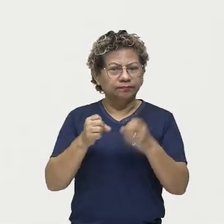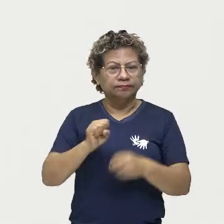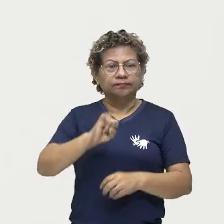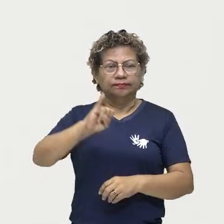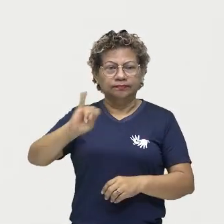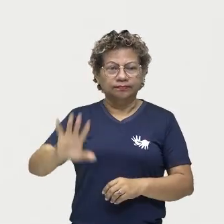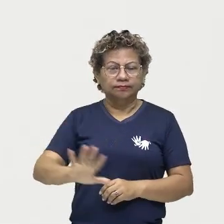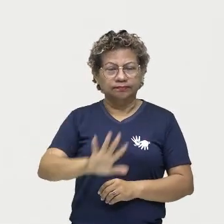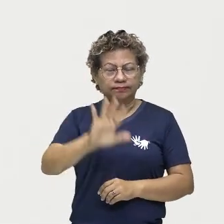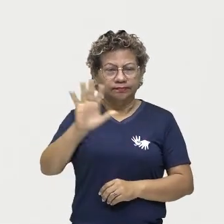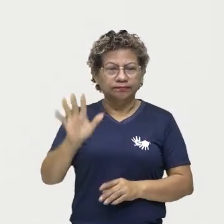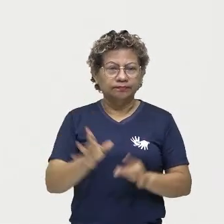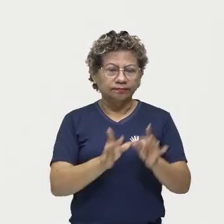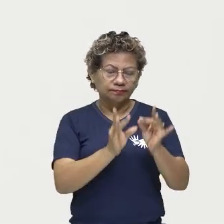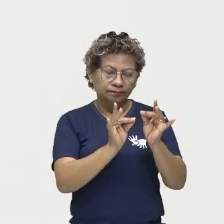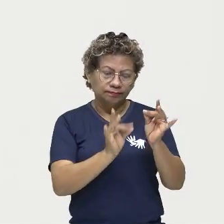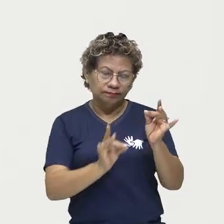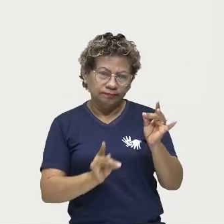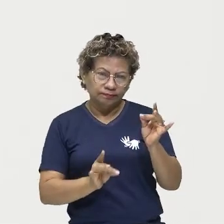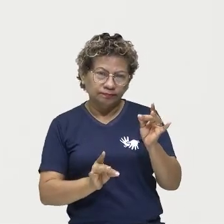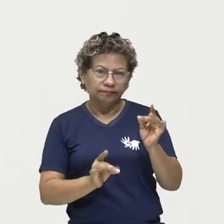ver aqui a definição de mediana.